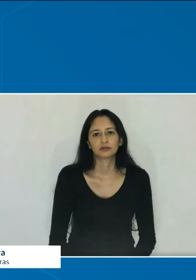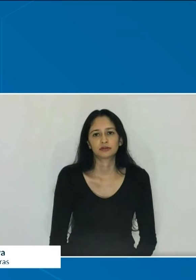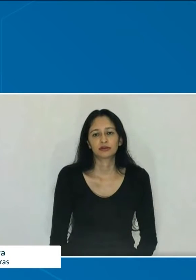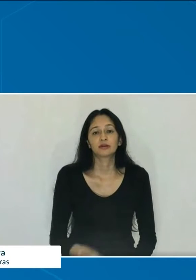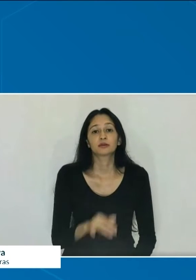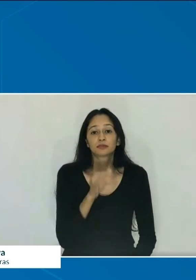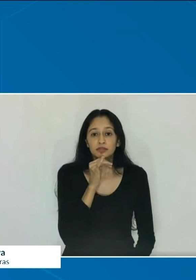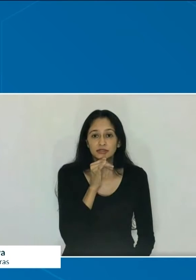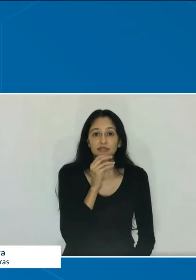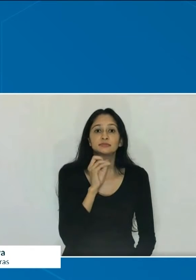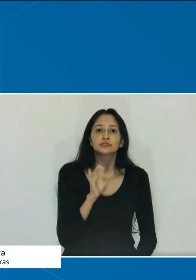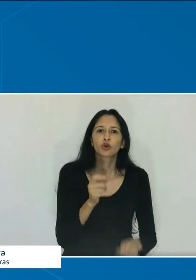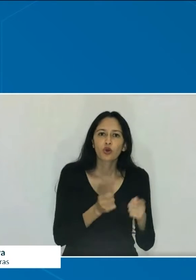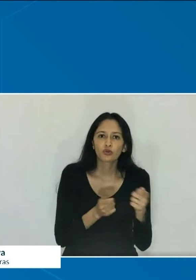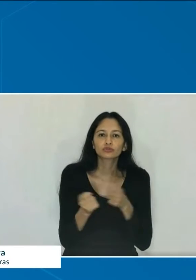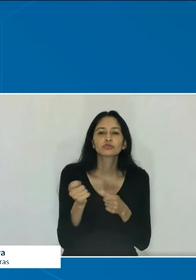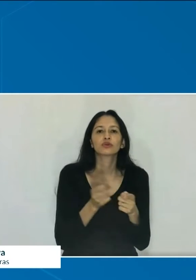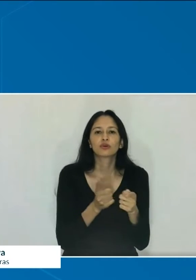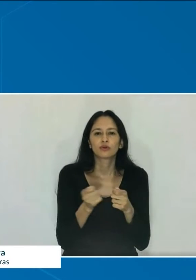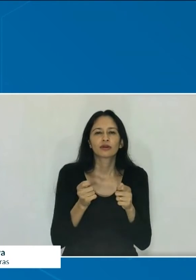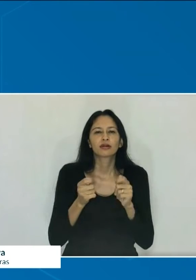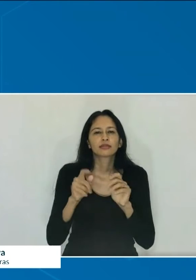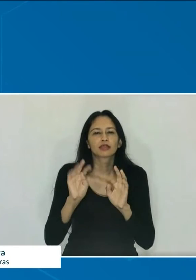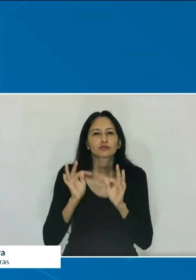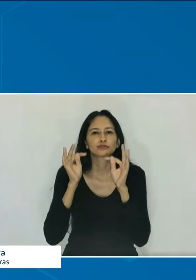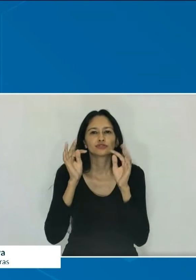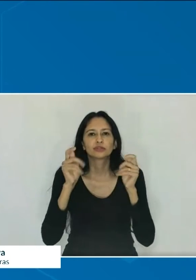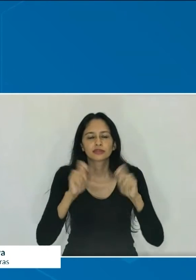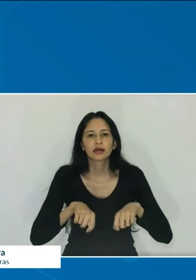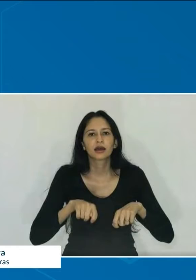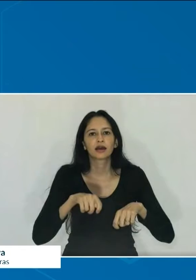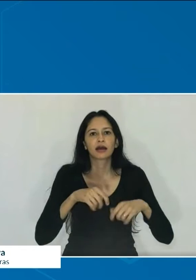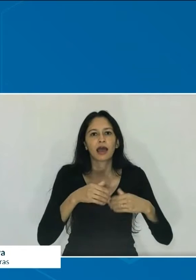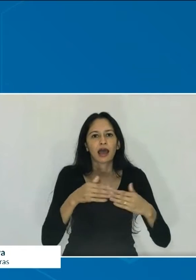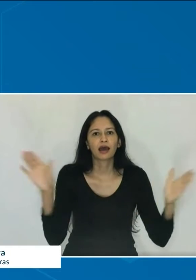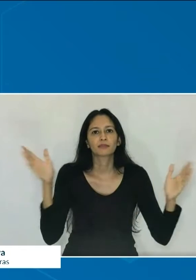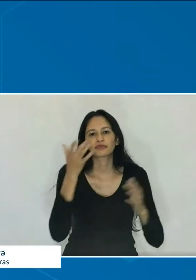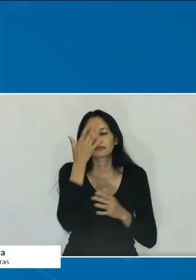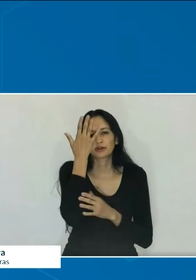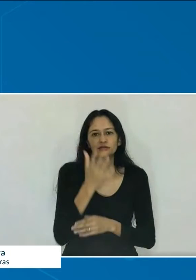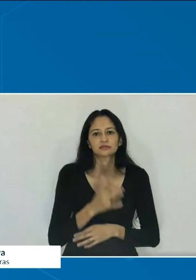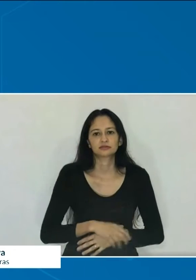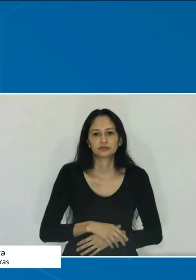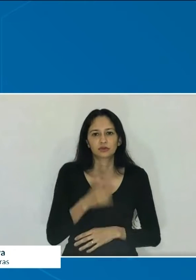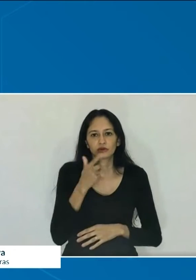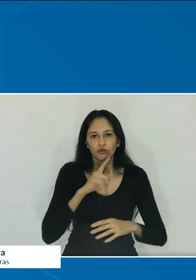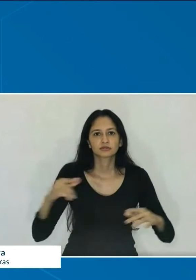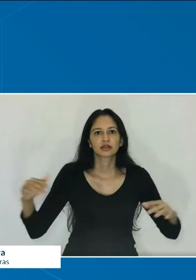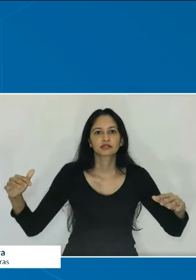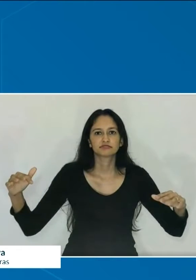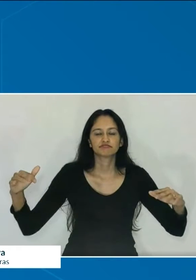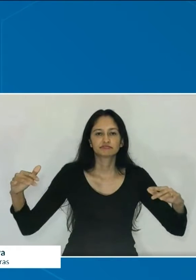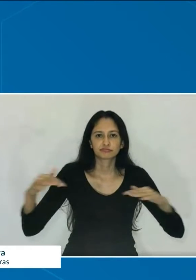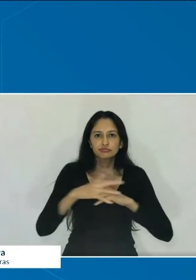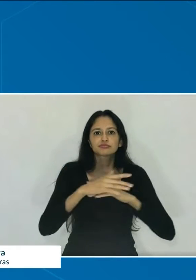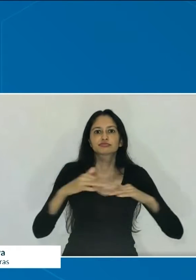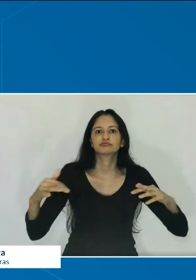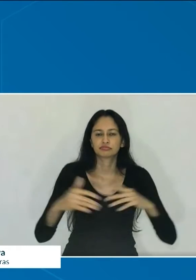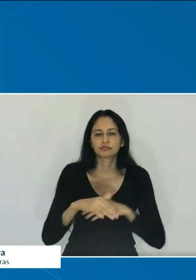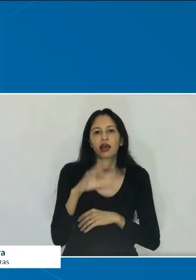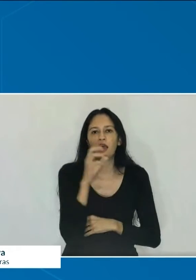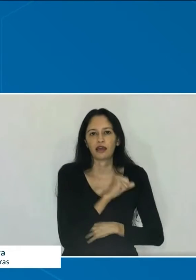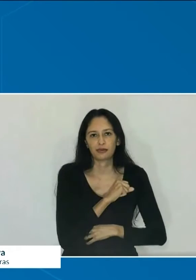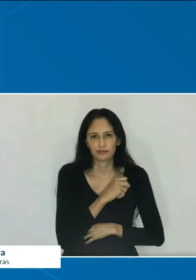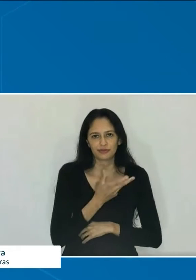para o lugar que está bloqueado, né, para fluir o trânsito. Então, nesse contexto, então a gente tem que